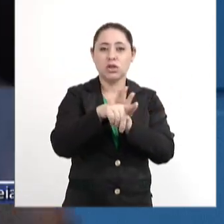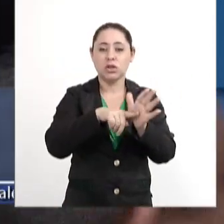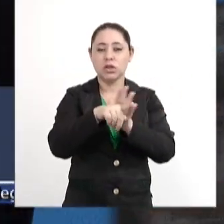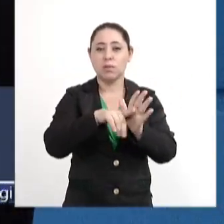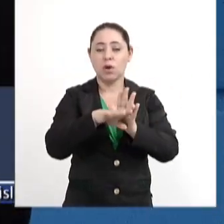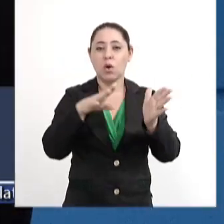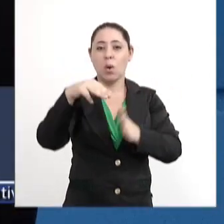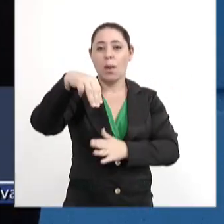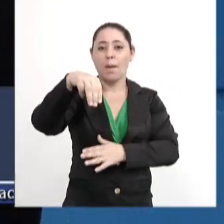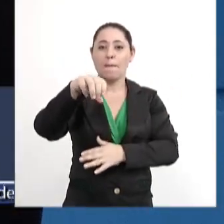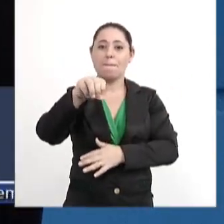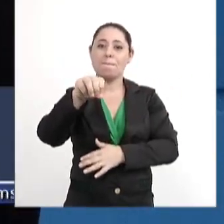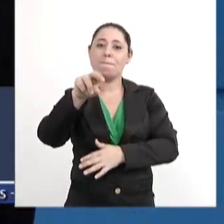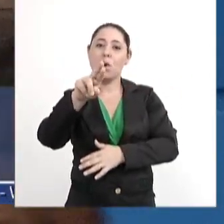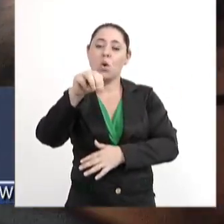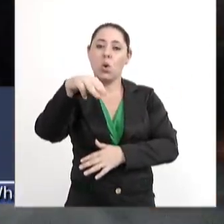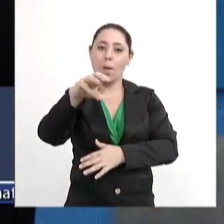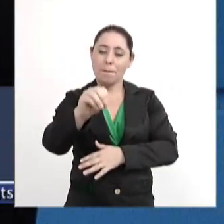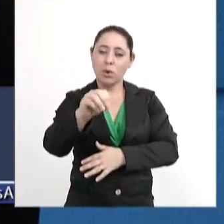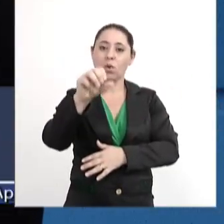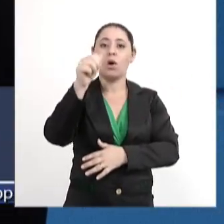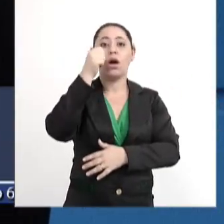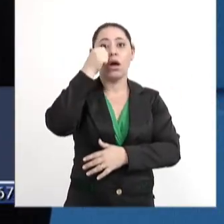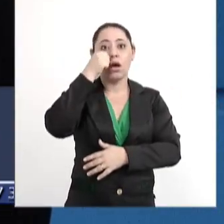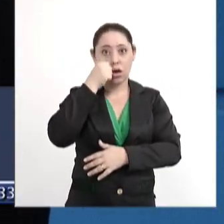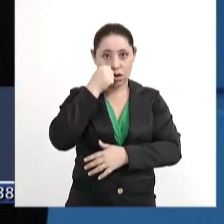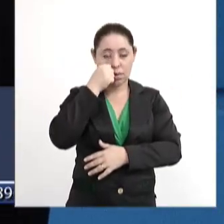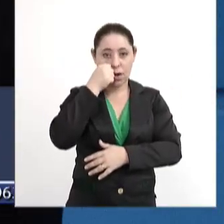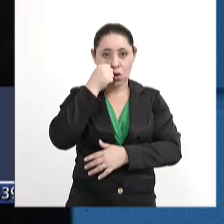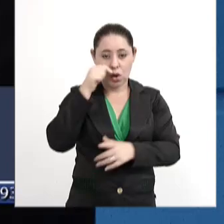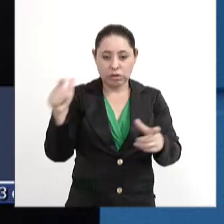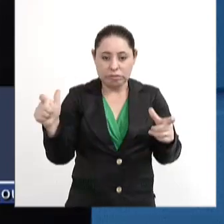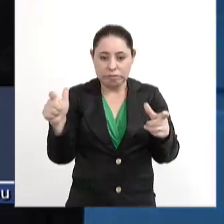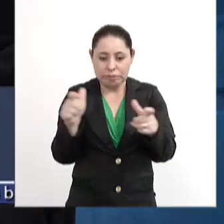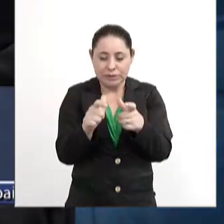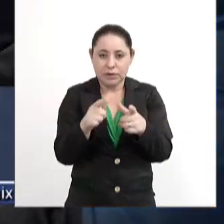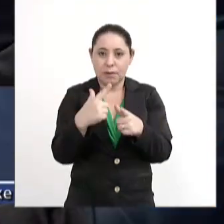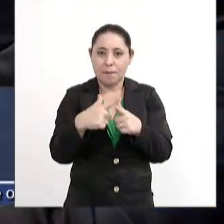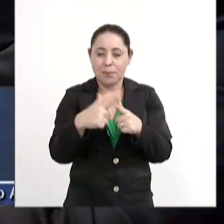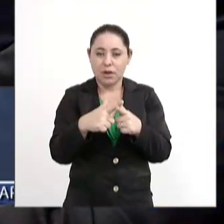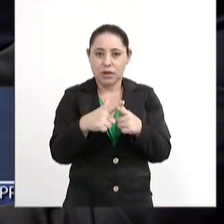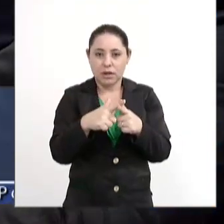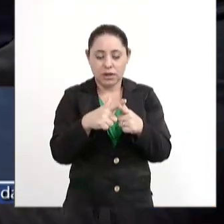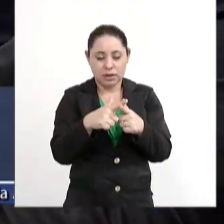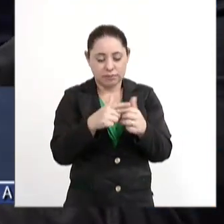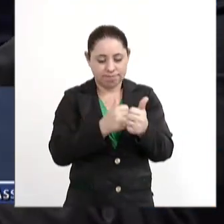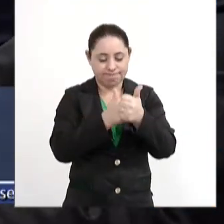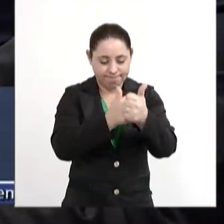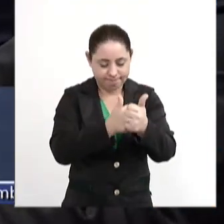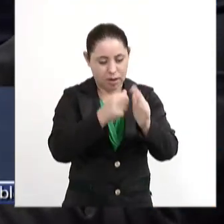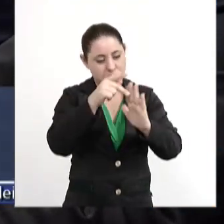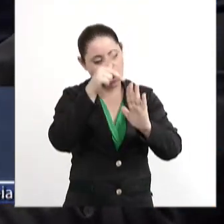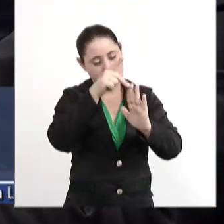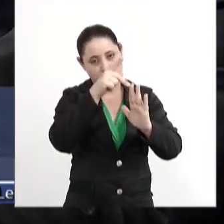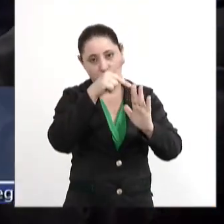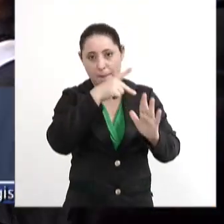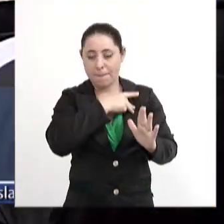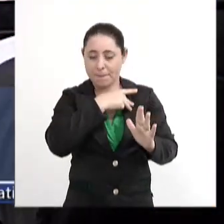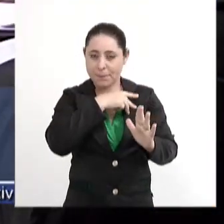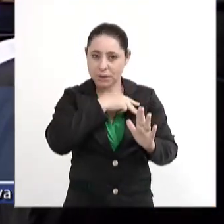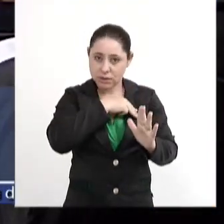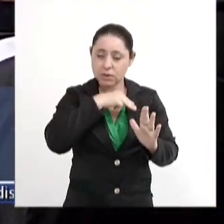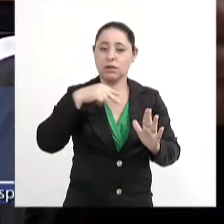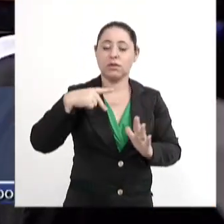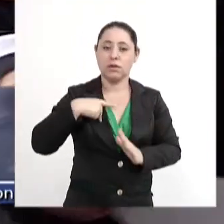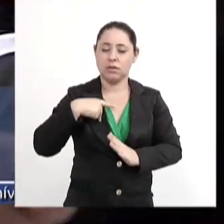quanto ao mormo, quanto à anemia. A nossa é curta, porque nós seguimos a portaria do Ministério da Saúde, igual outros